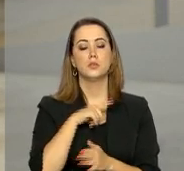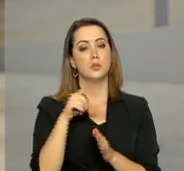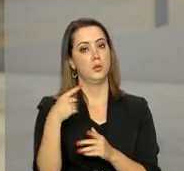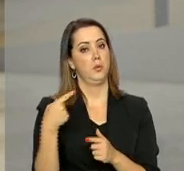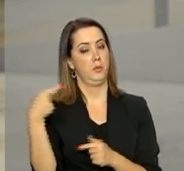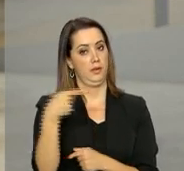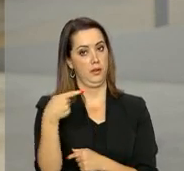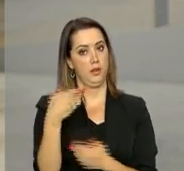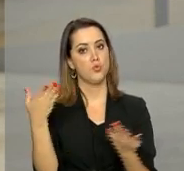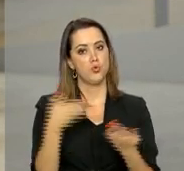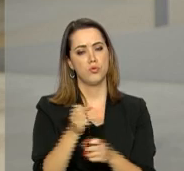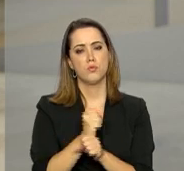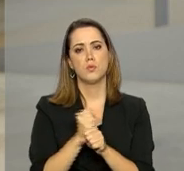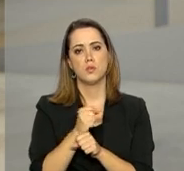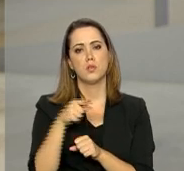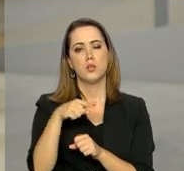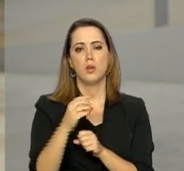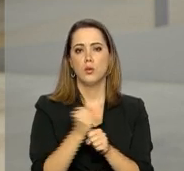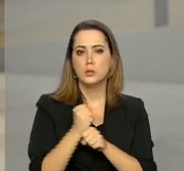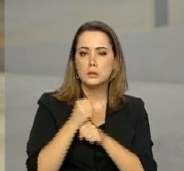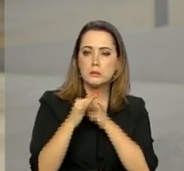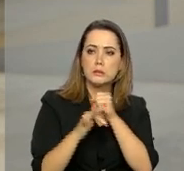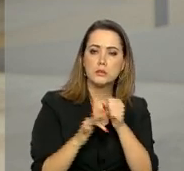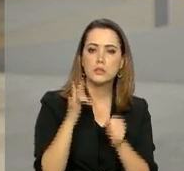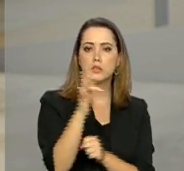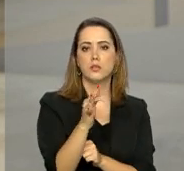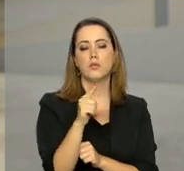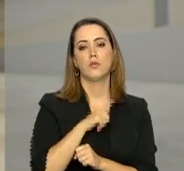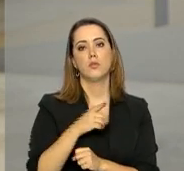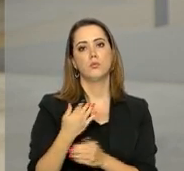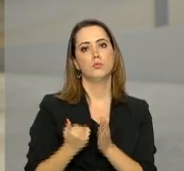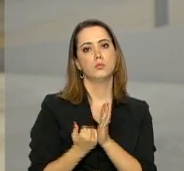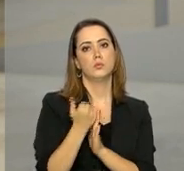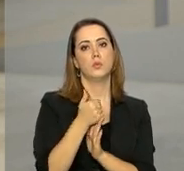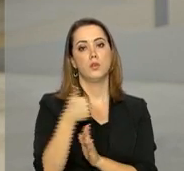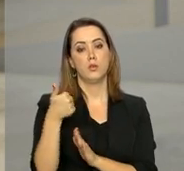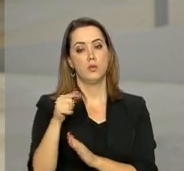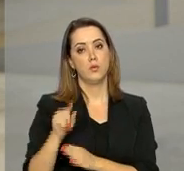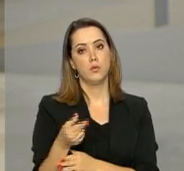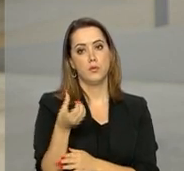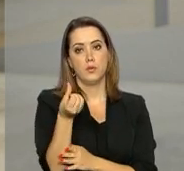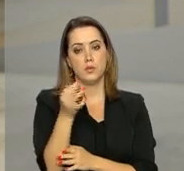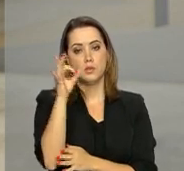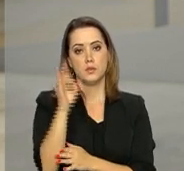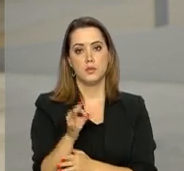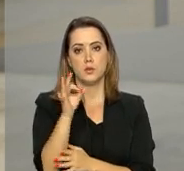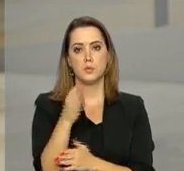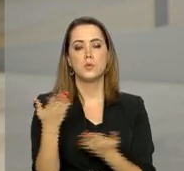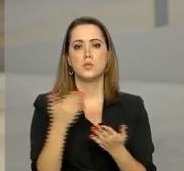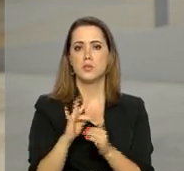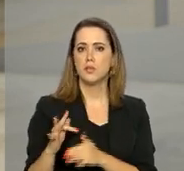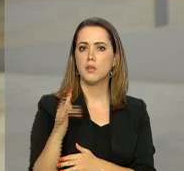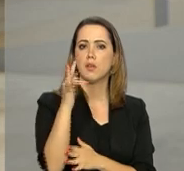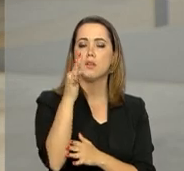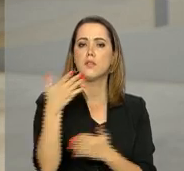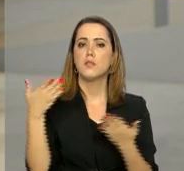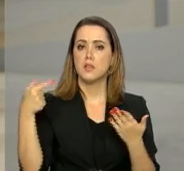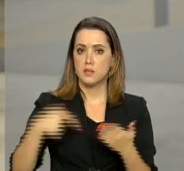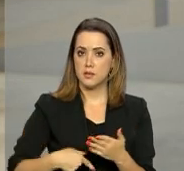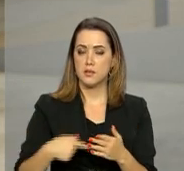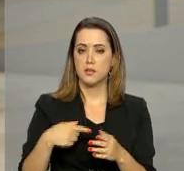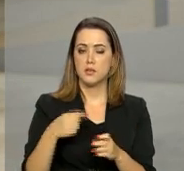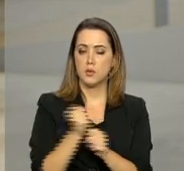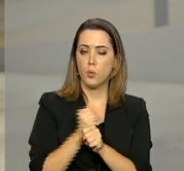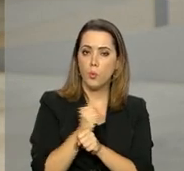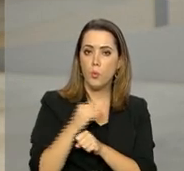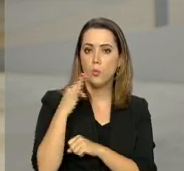deve crescer 1,6% no ano que vem. O índice de inflação deve passar de 7,2% agora, em 2016,